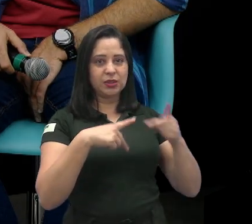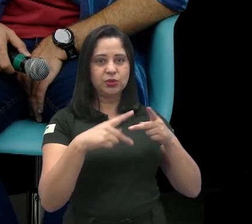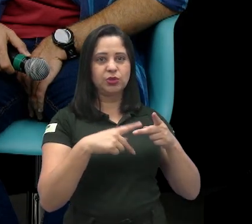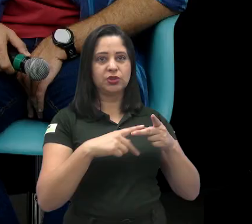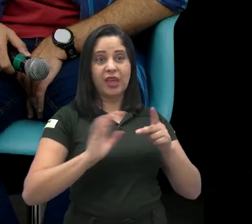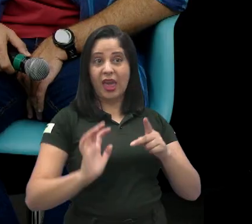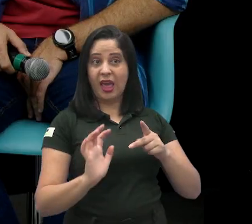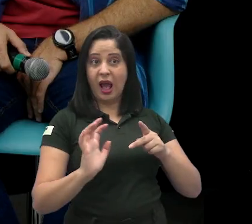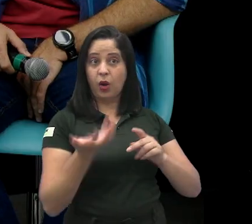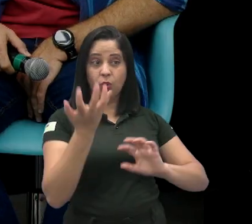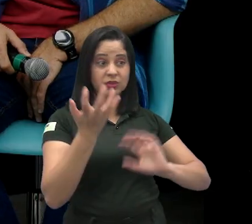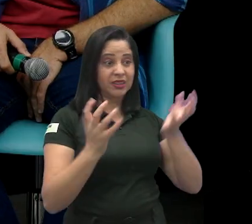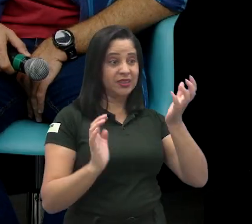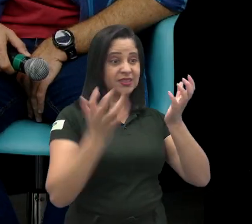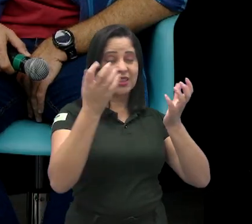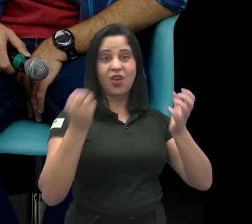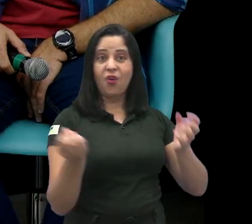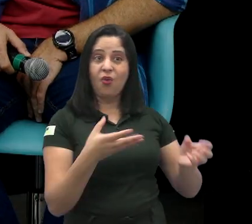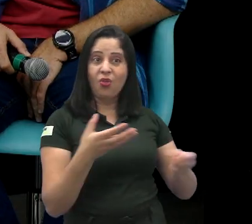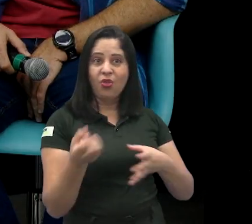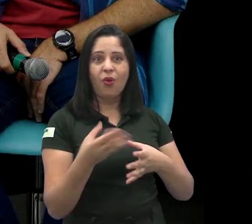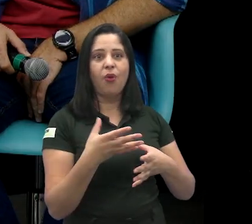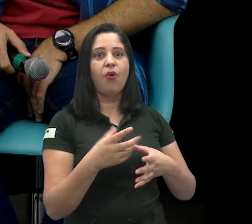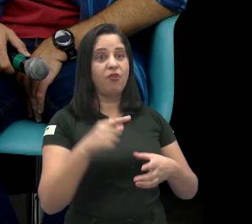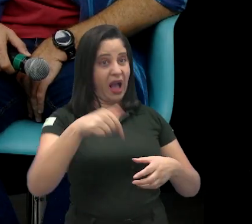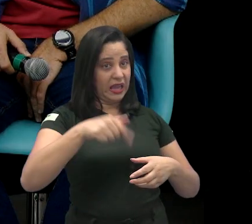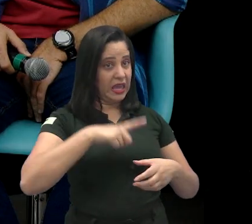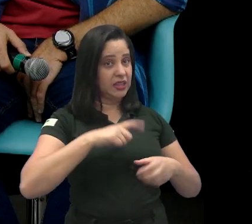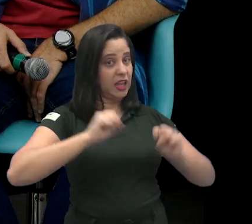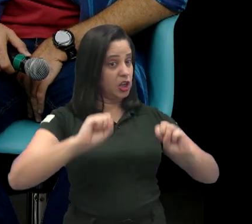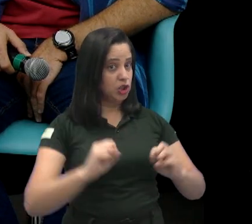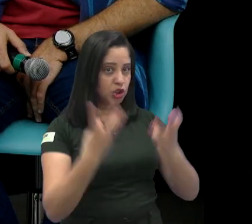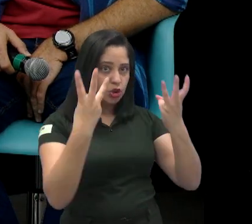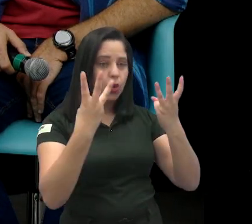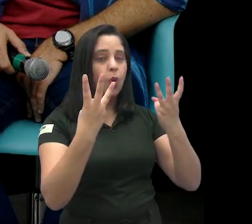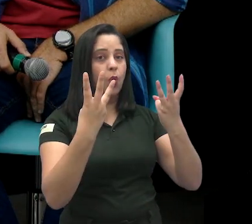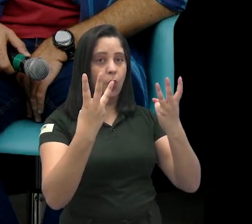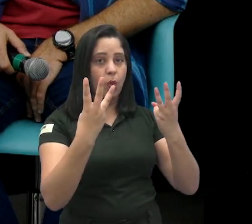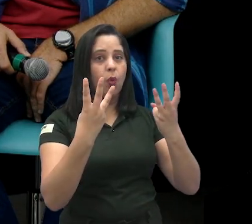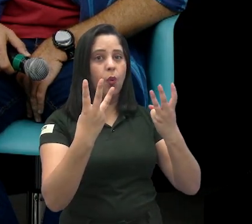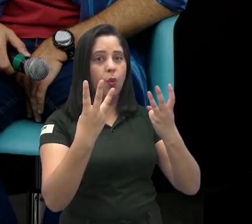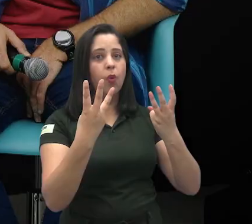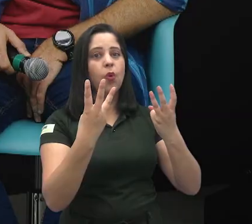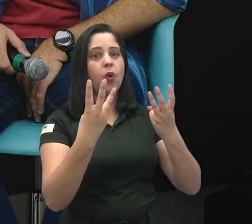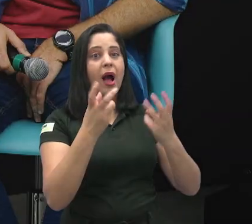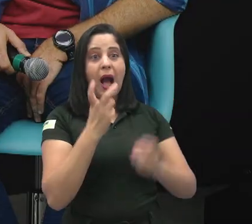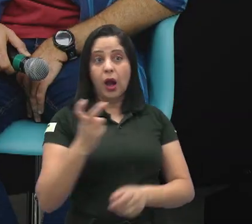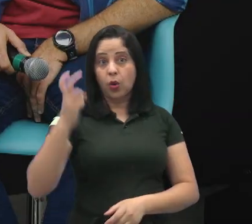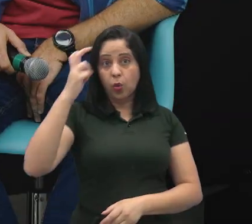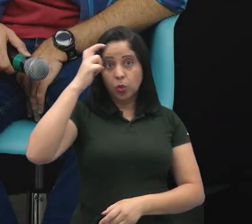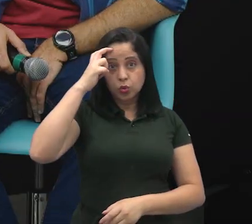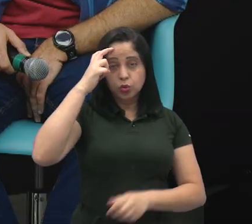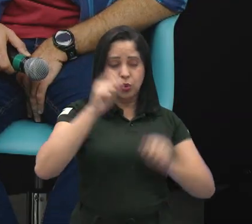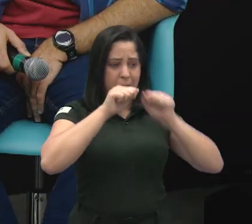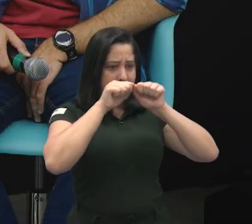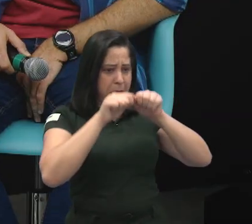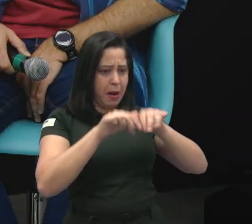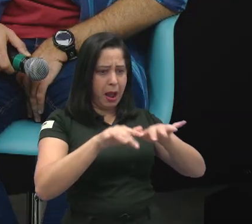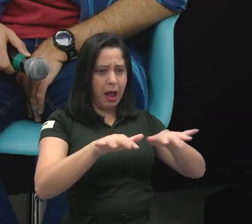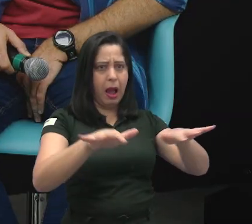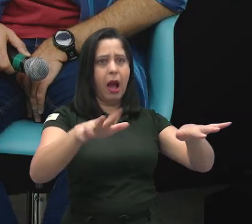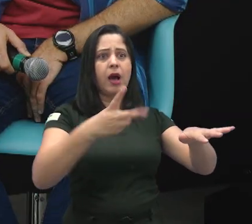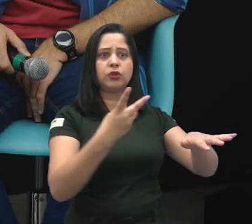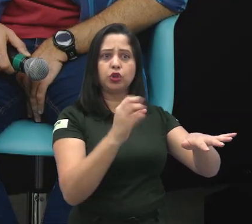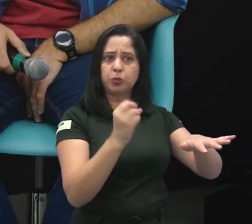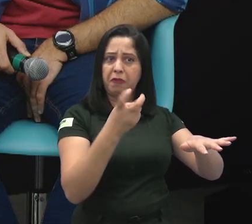teve um ano repleto de shows grandes aqui na cidade, né? Acho que a cultura, no geral, foi bastante enaltecida durante o ano.